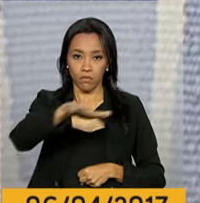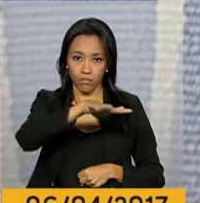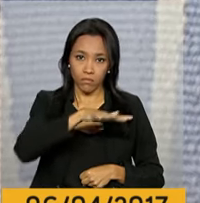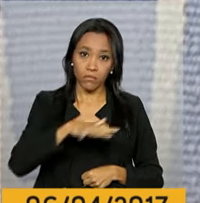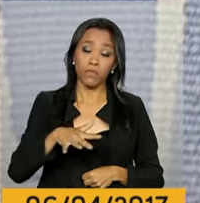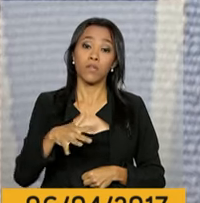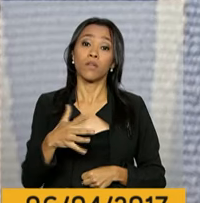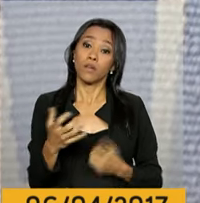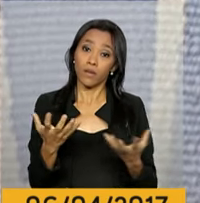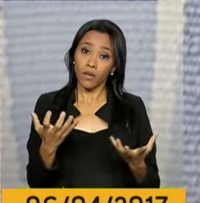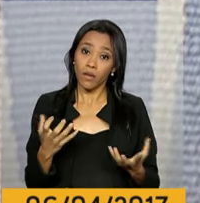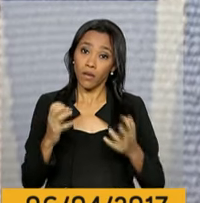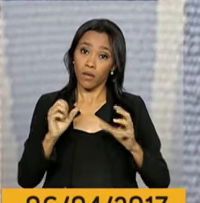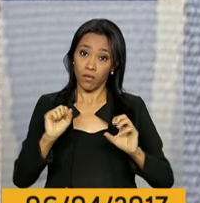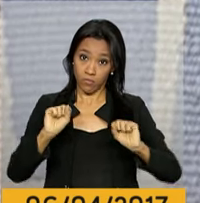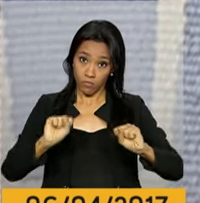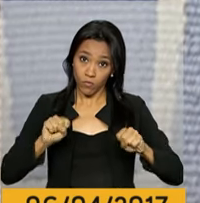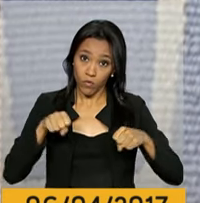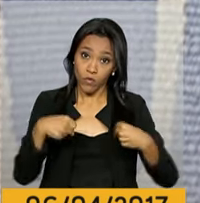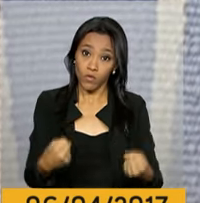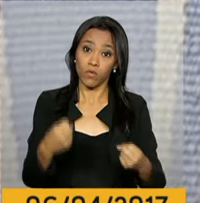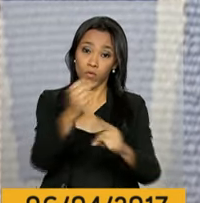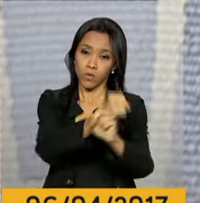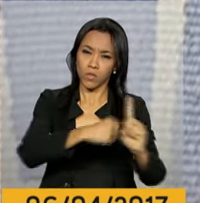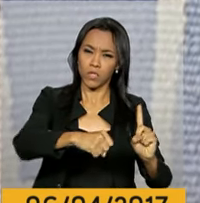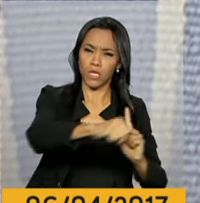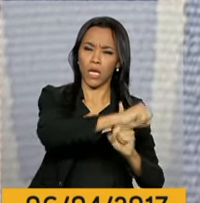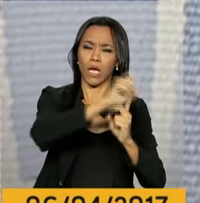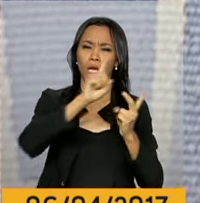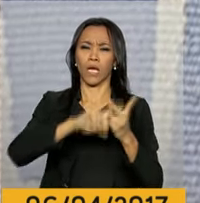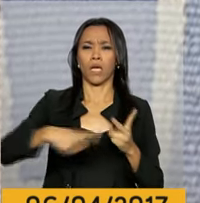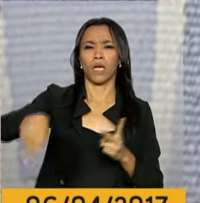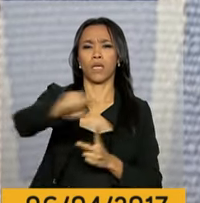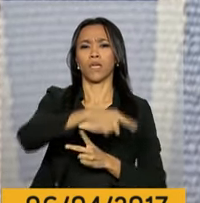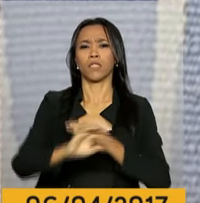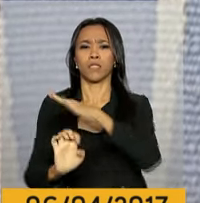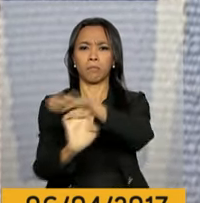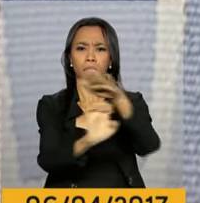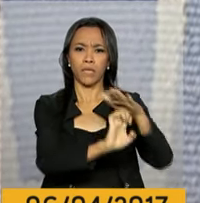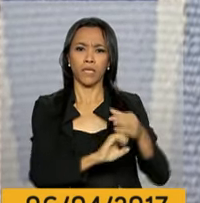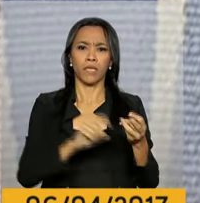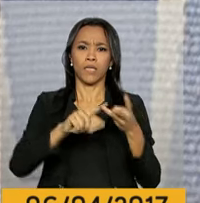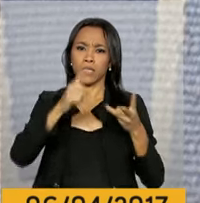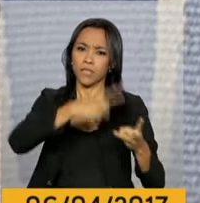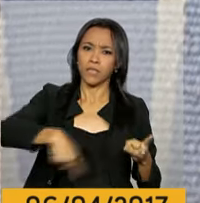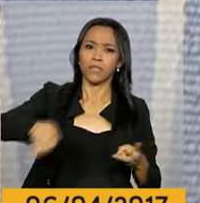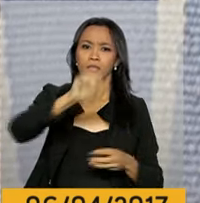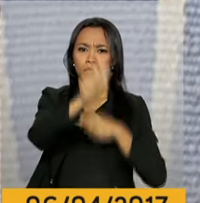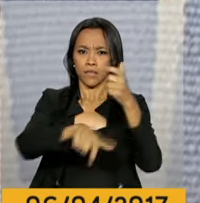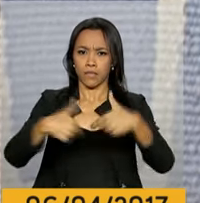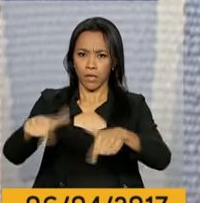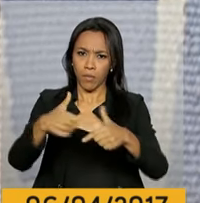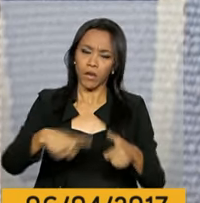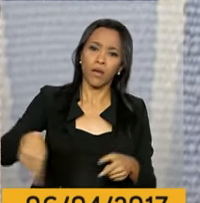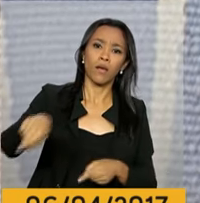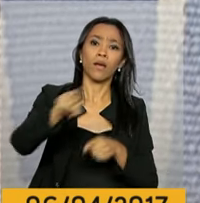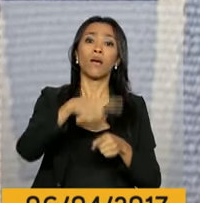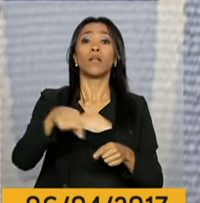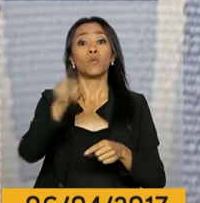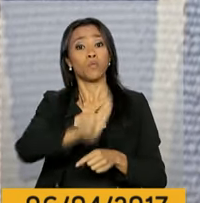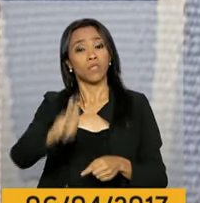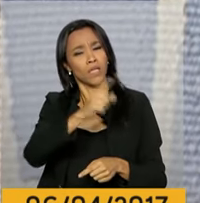de toda a sociedade, empresários, trabalhadores, acadêmicos, meios de